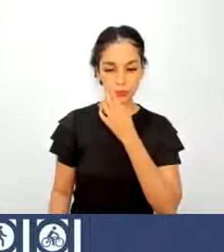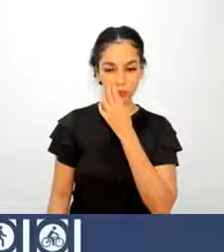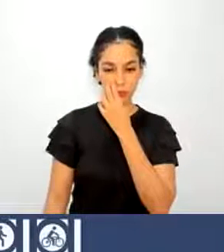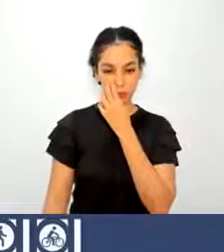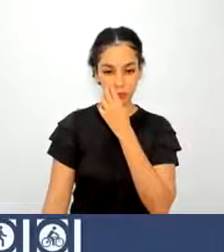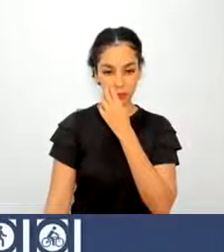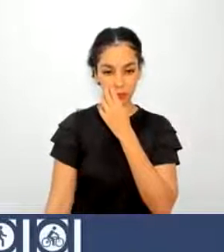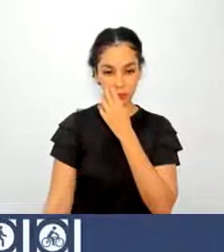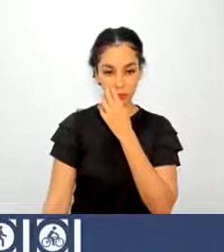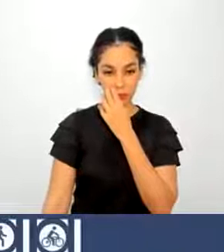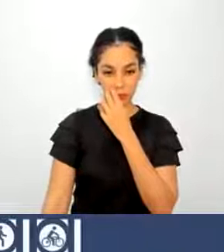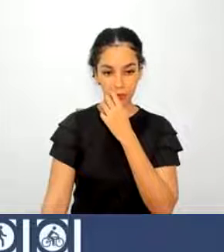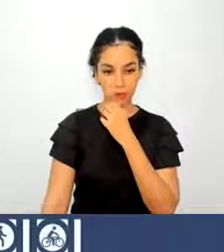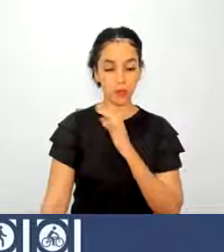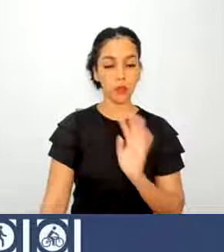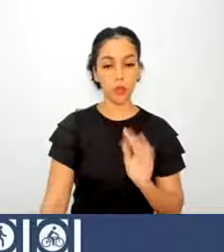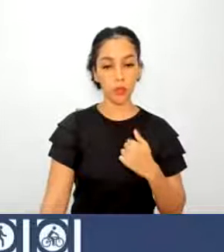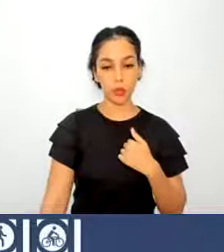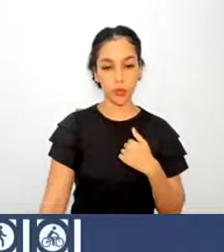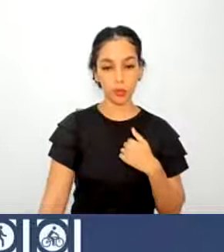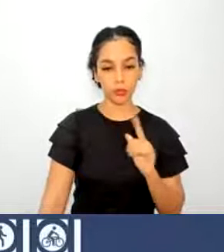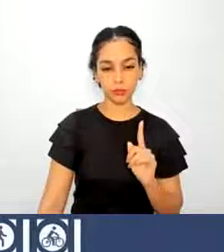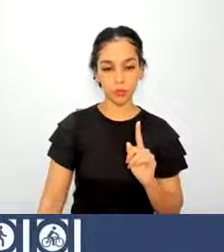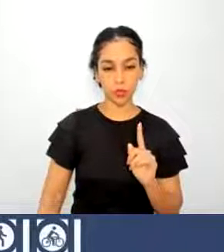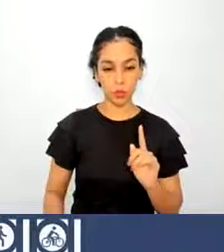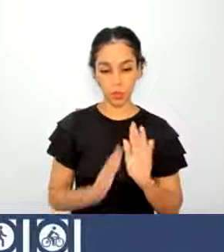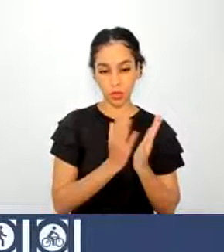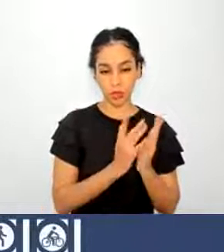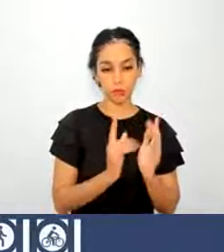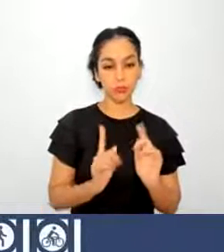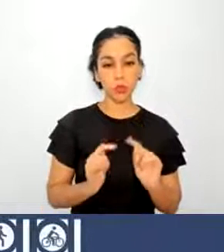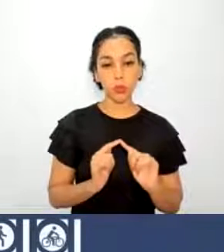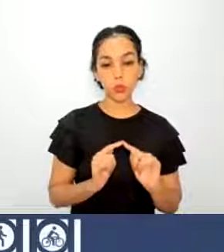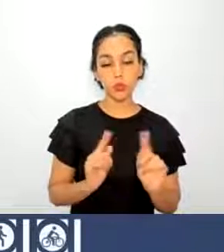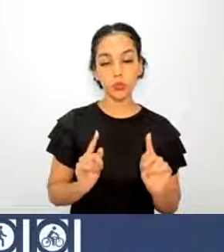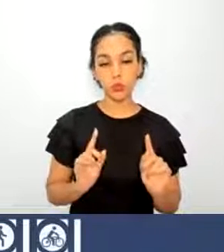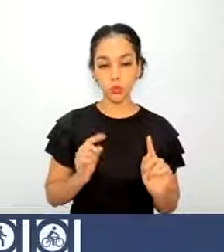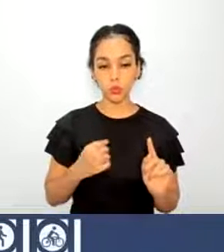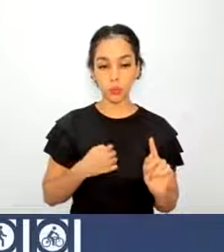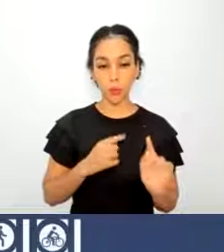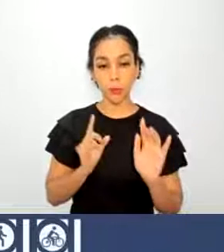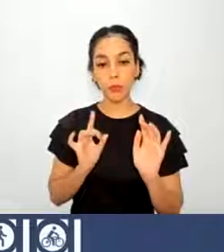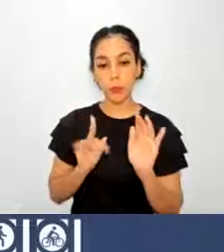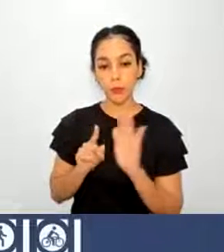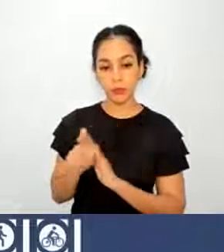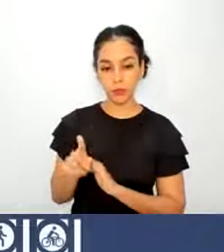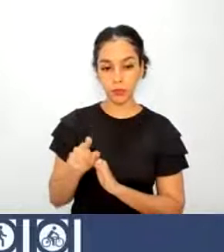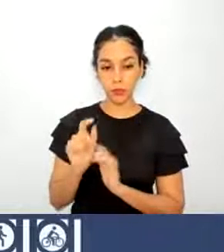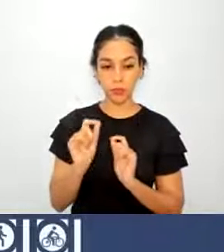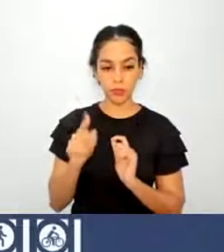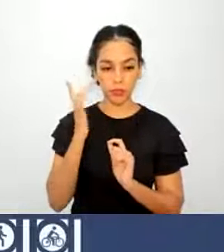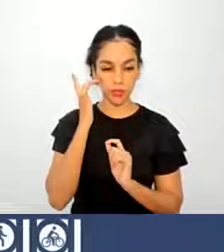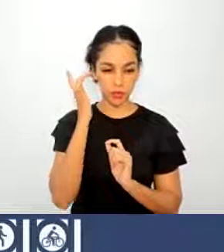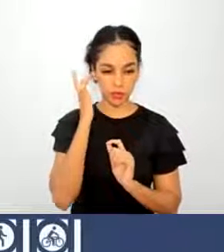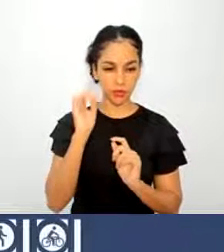Eu não São fiz termos uma, que... eu não É fiz uma uma terminologia que está analogia dentro... com o livro. Eu só pergunto o que você acha de usar a terminologia